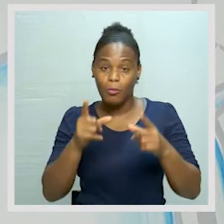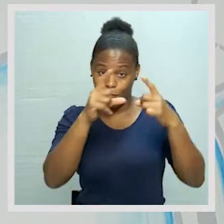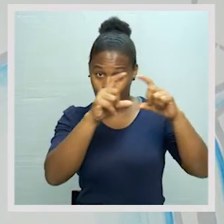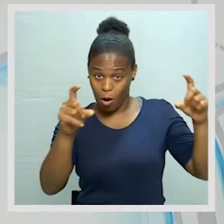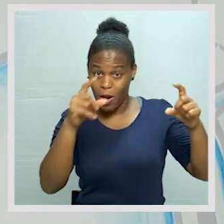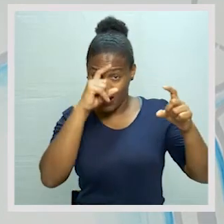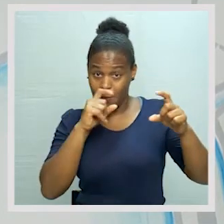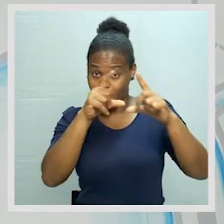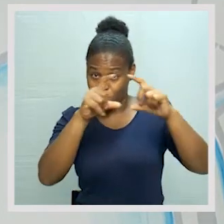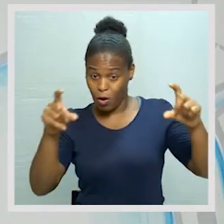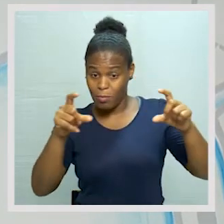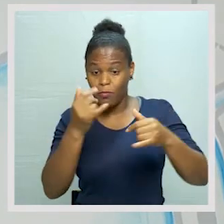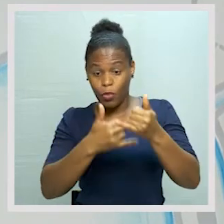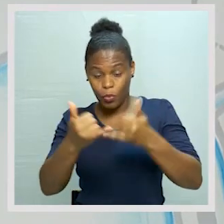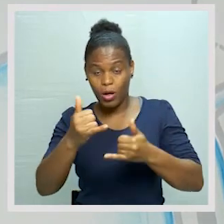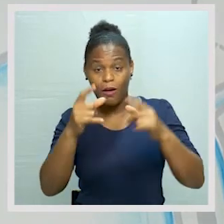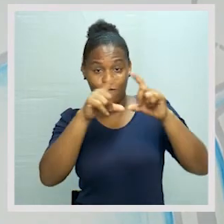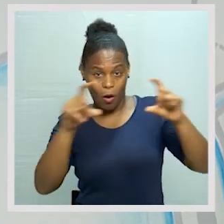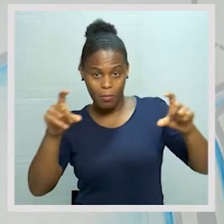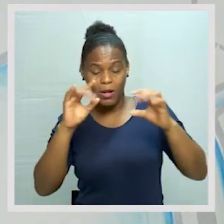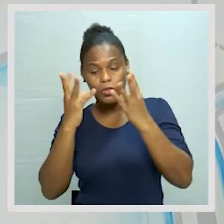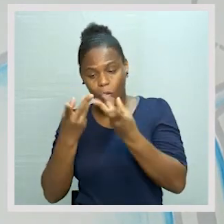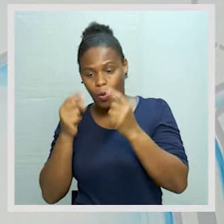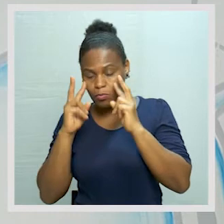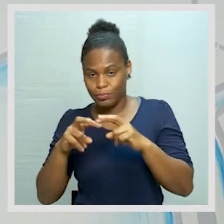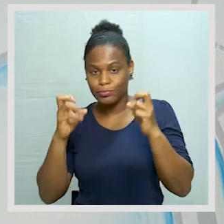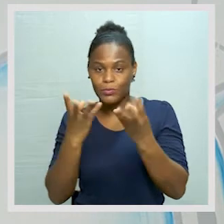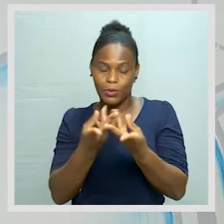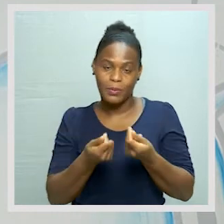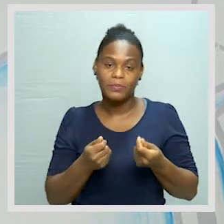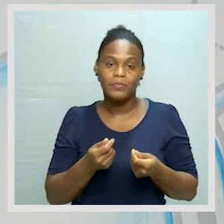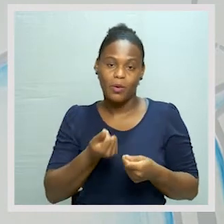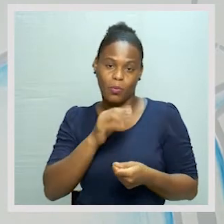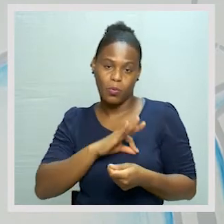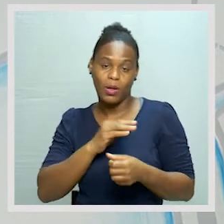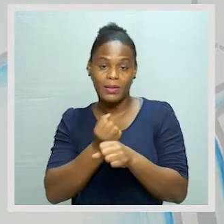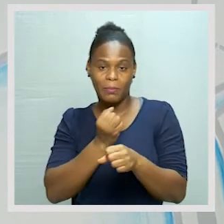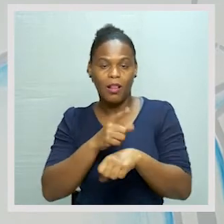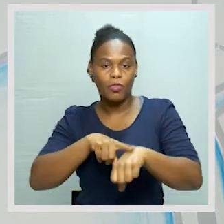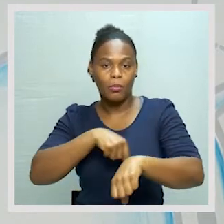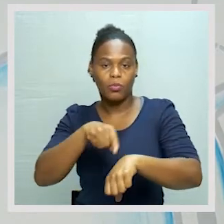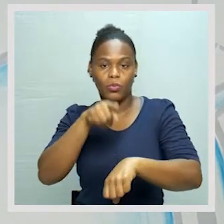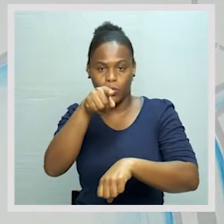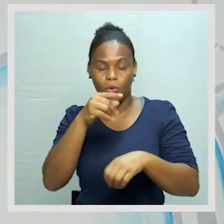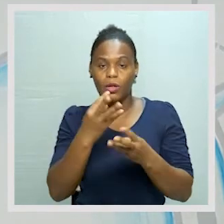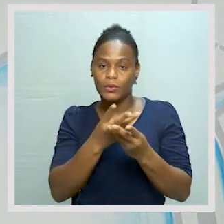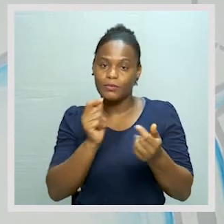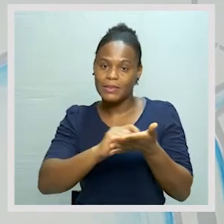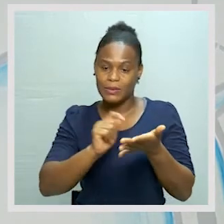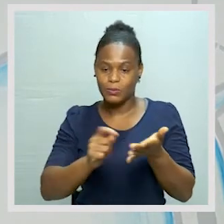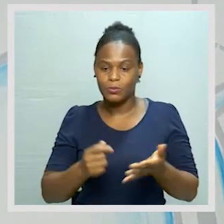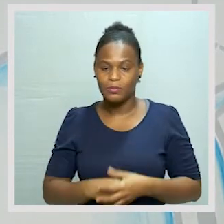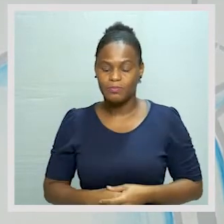Escrever a fórmula, vocês vão substituir, vão encontrar as remunerações do trabalho. Vou dar um tempinho para resolverem